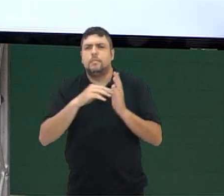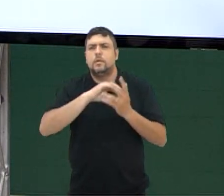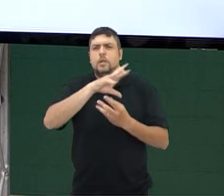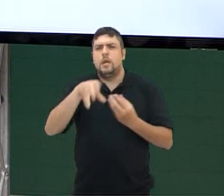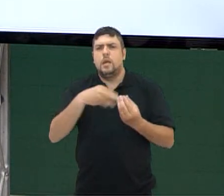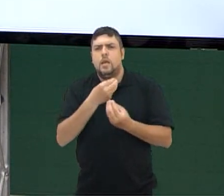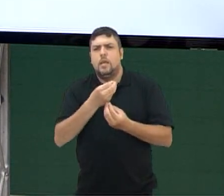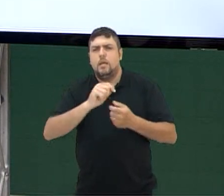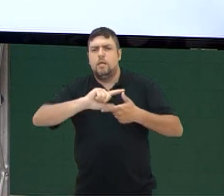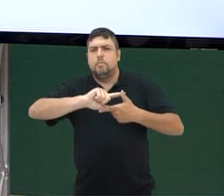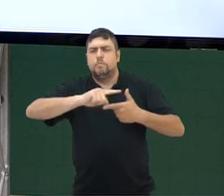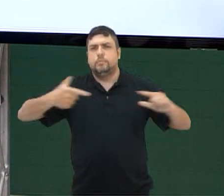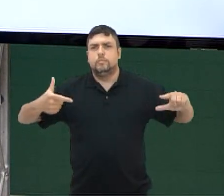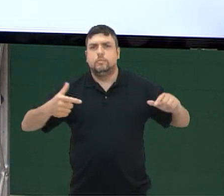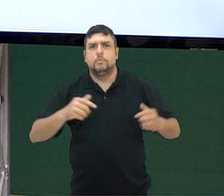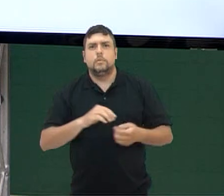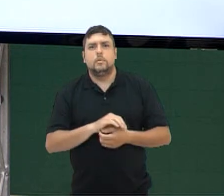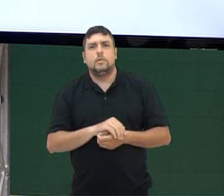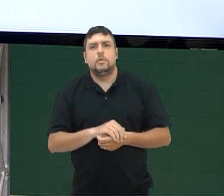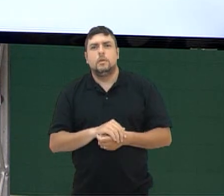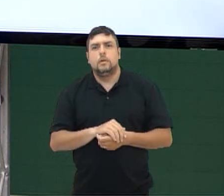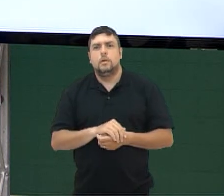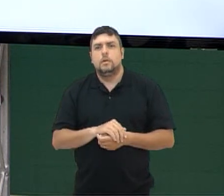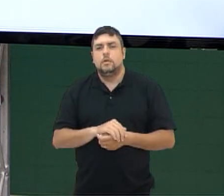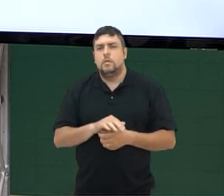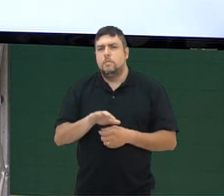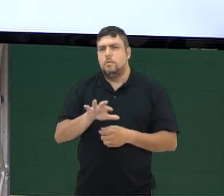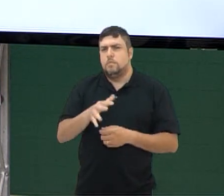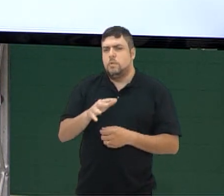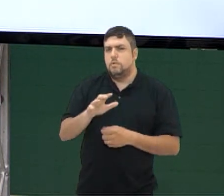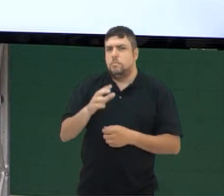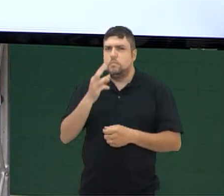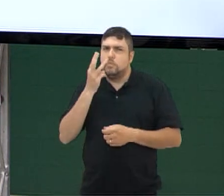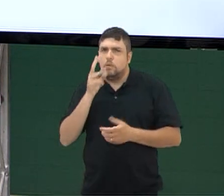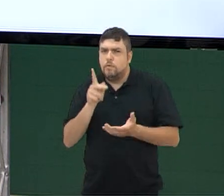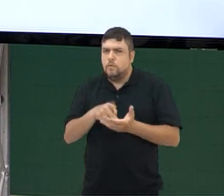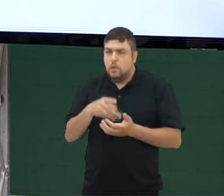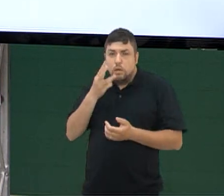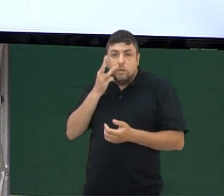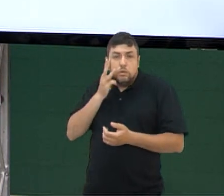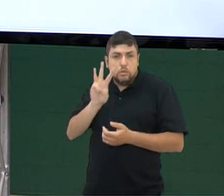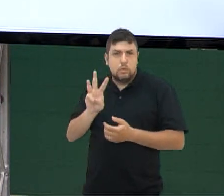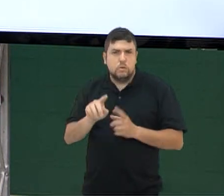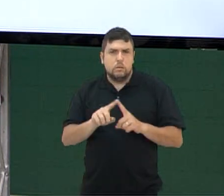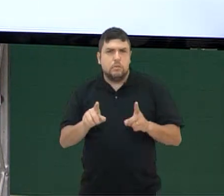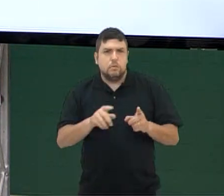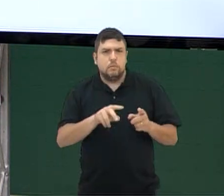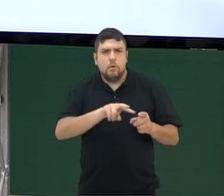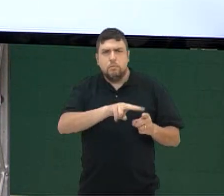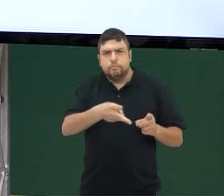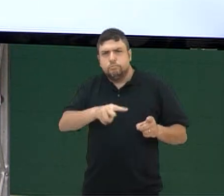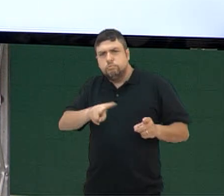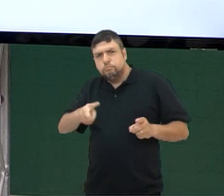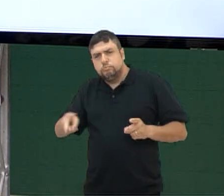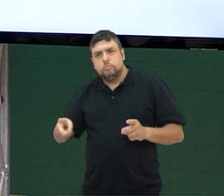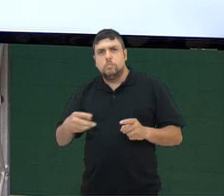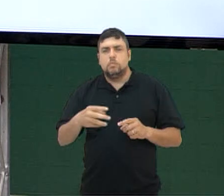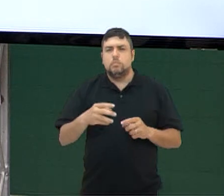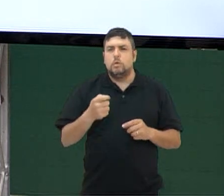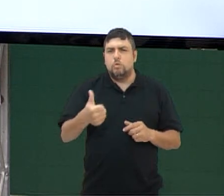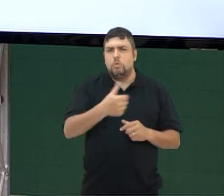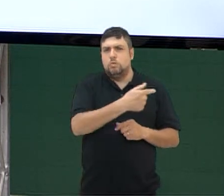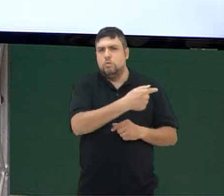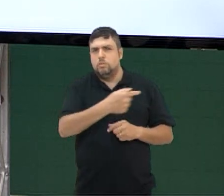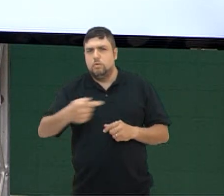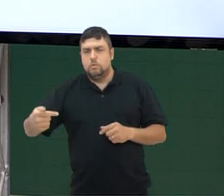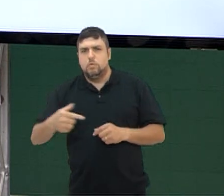enfim, foram alternados, então meio que durou perto de uma semana. Então foi um evento artístico tipo uma exposição, né?